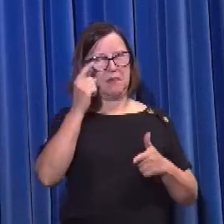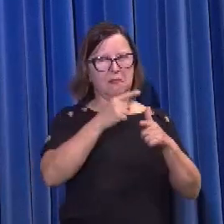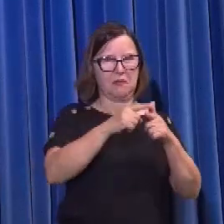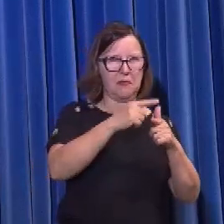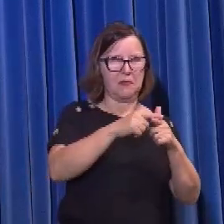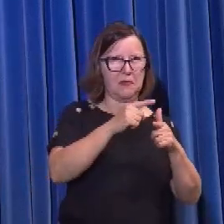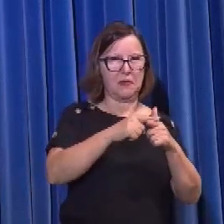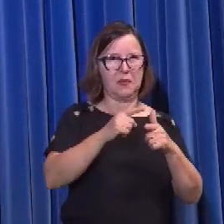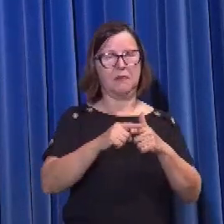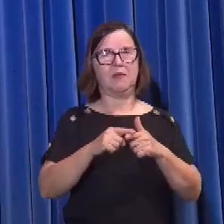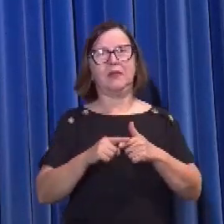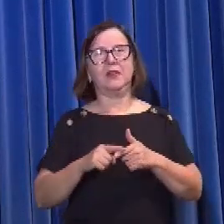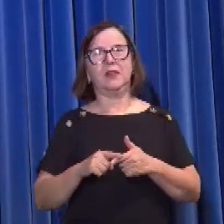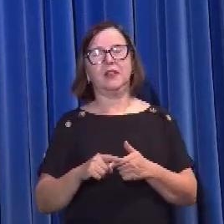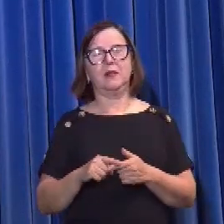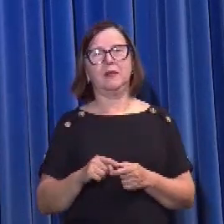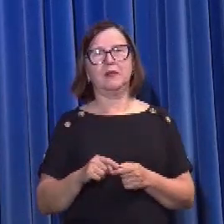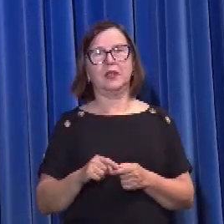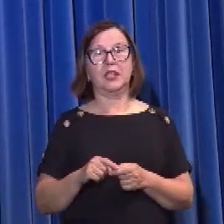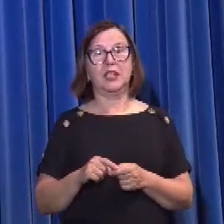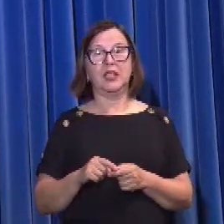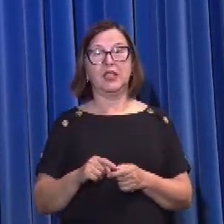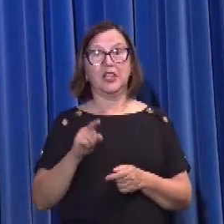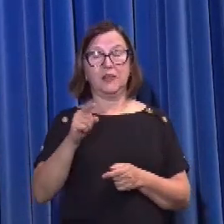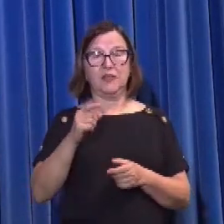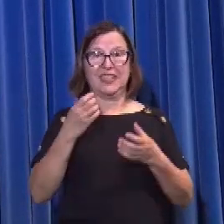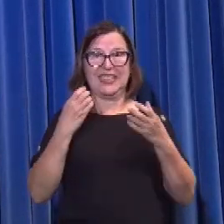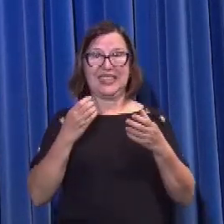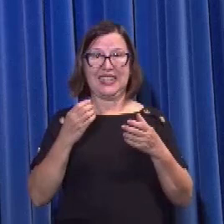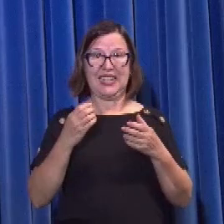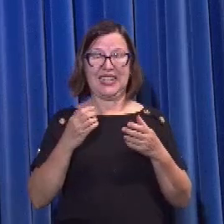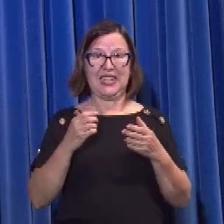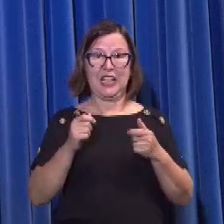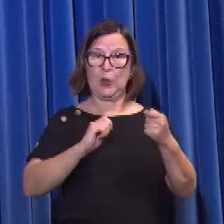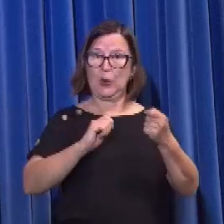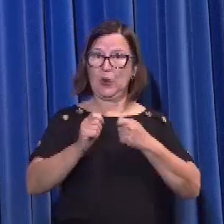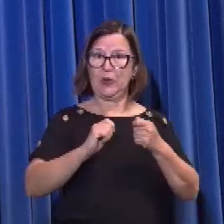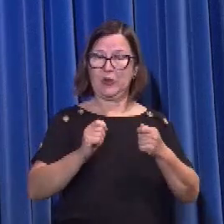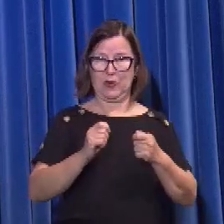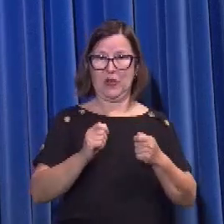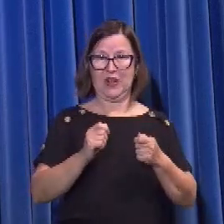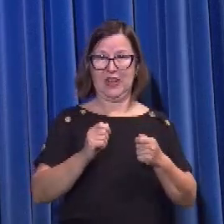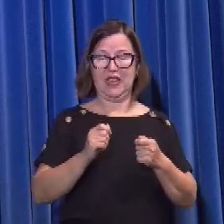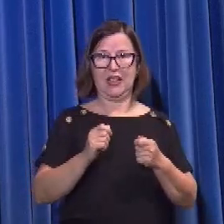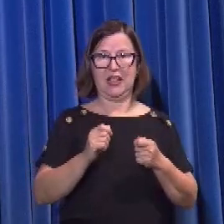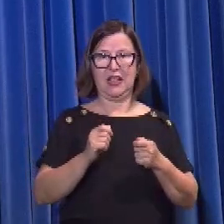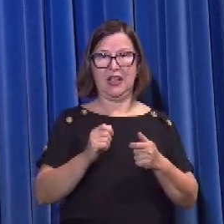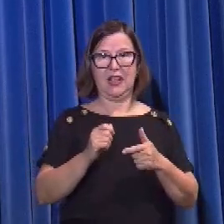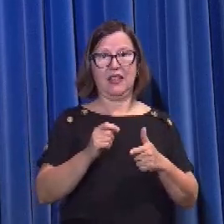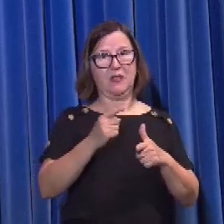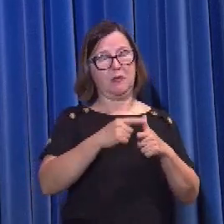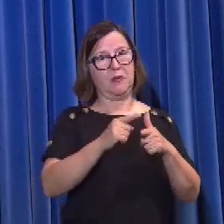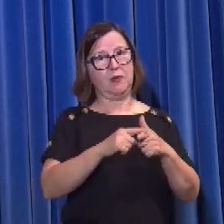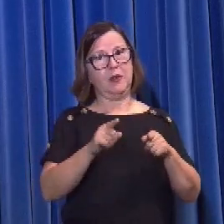tomar conta e controle da situação. Só que você não tem essa condição, nem eu.